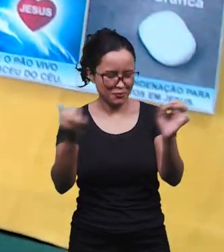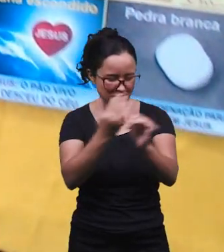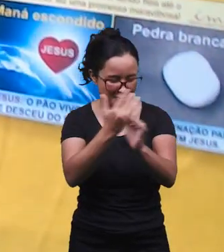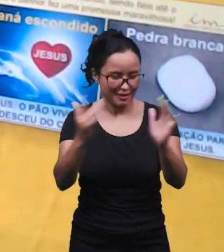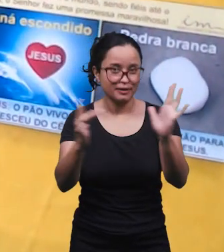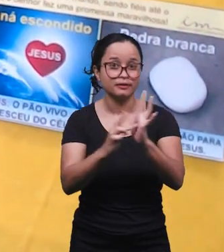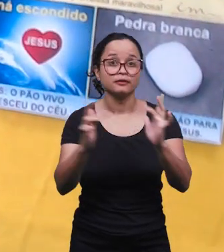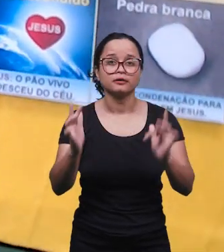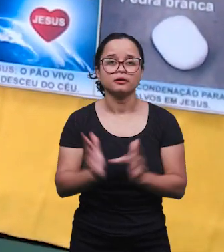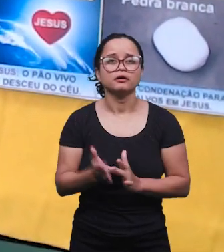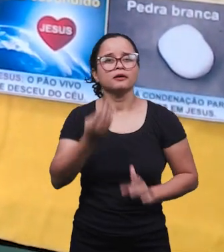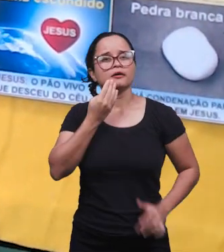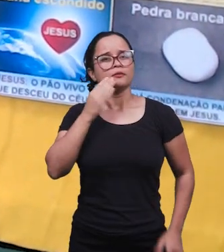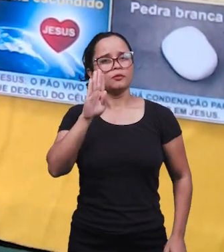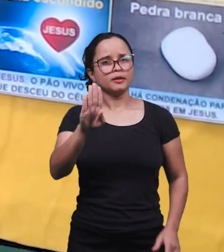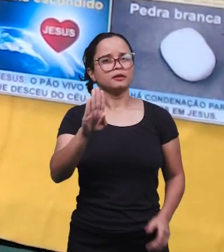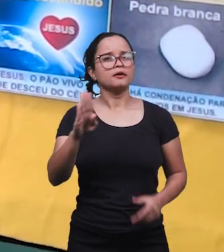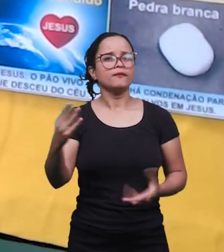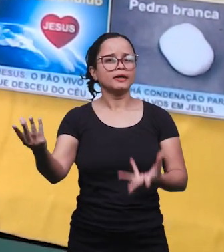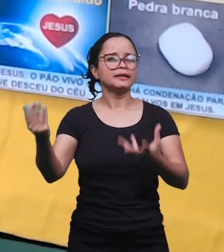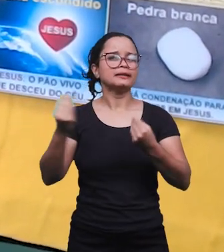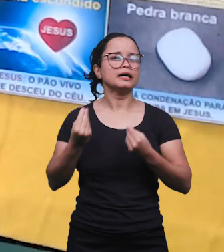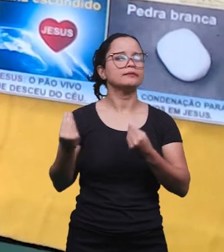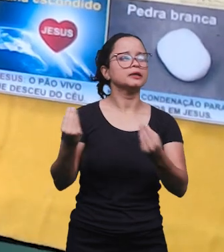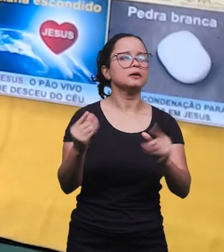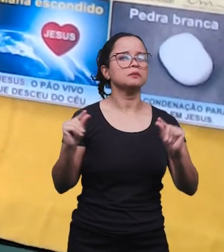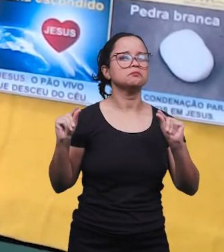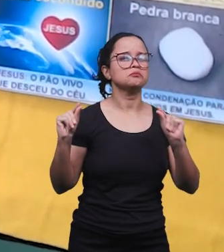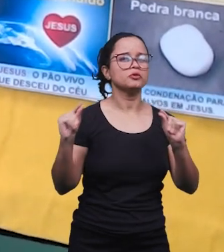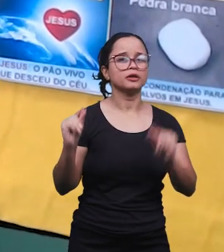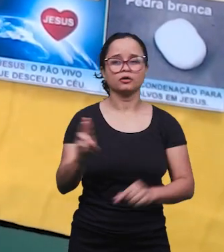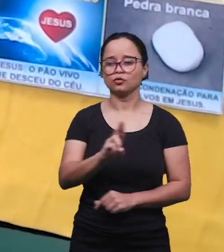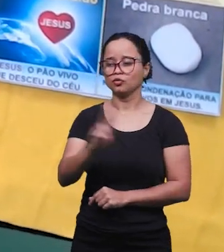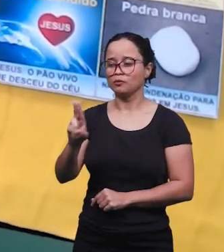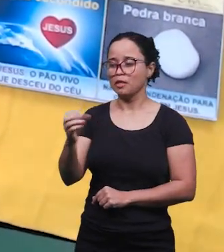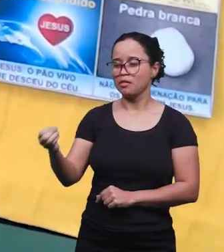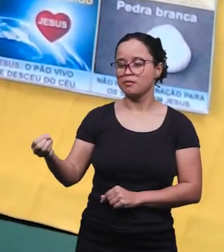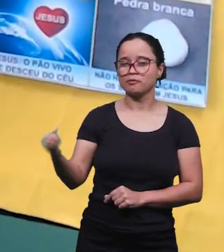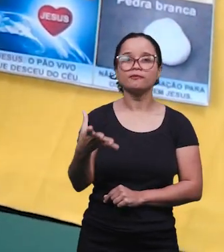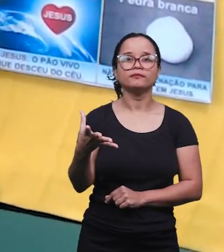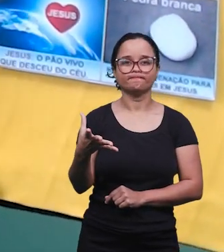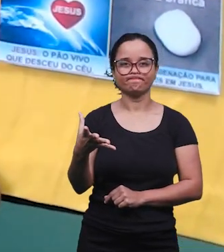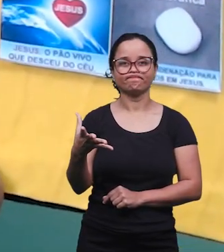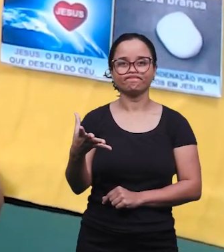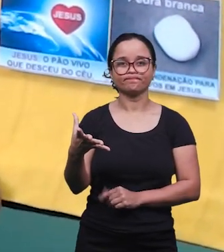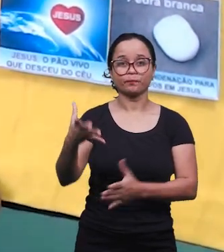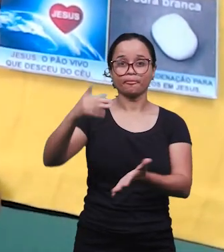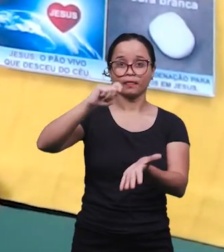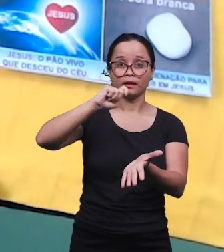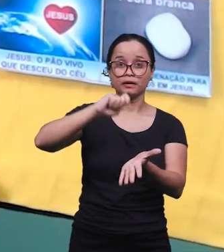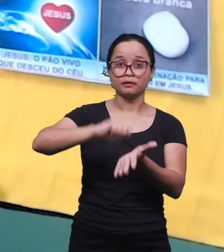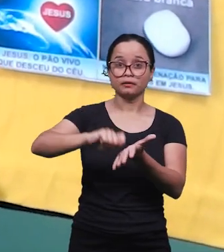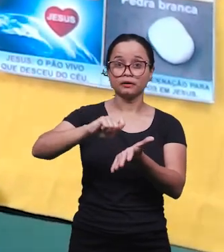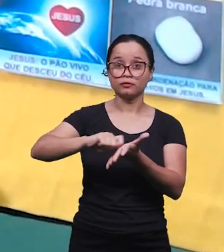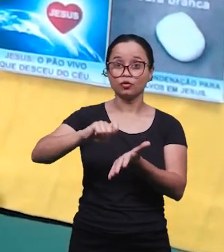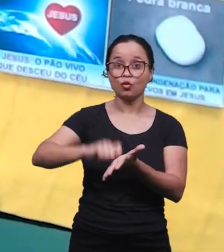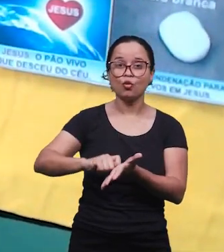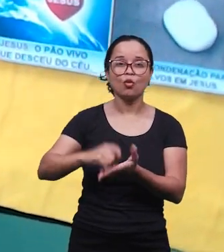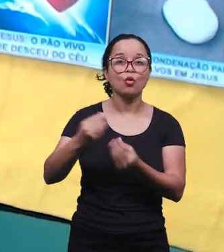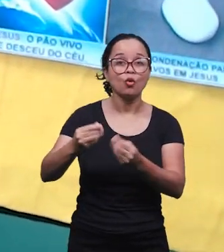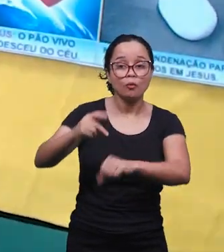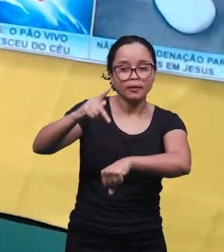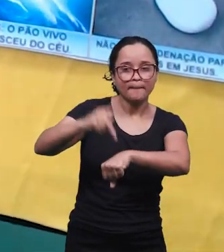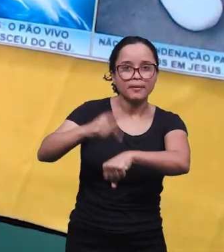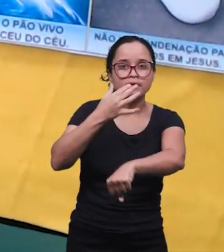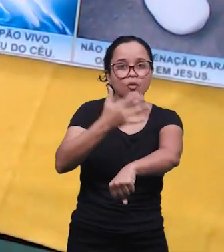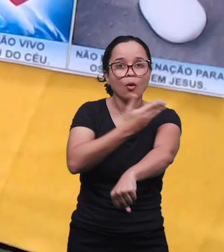Jesus! Glórias a Deus! E Ele nos prometeu que nos dará o quê? Um novo nome, escrito em